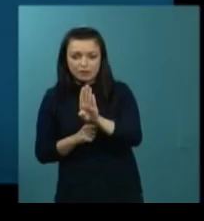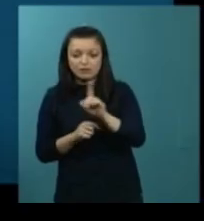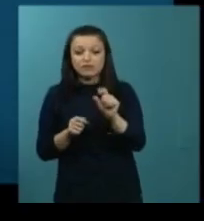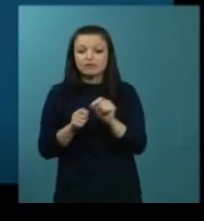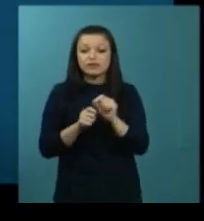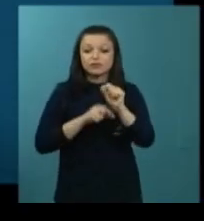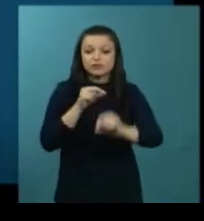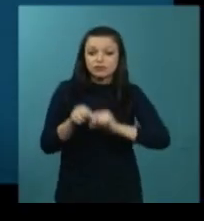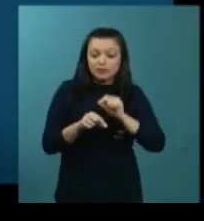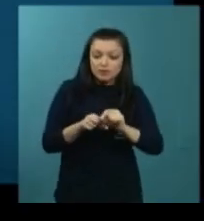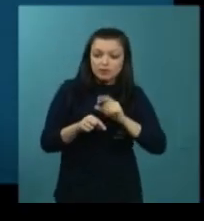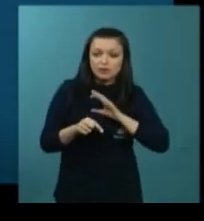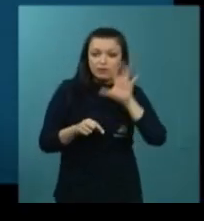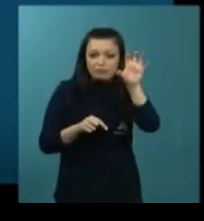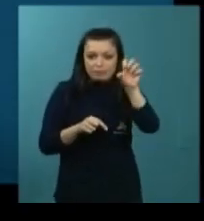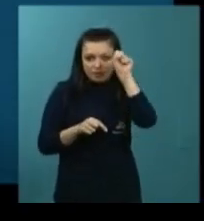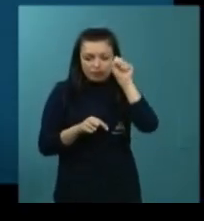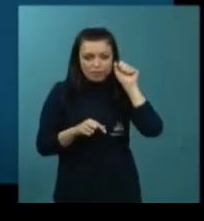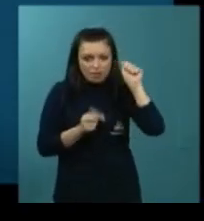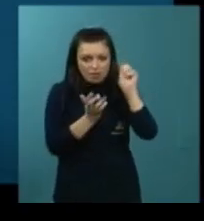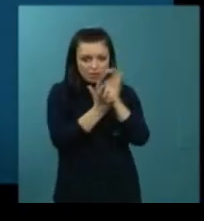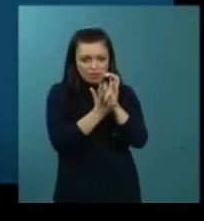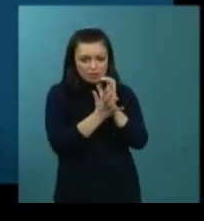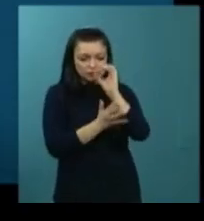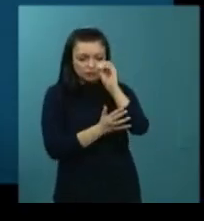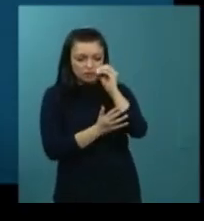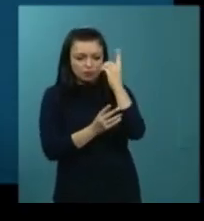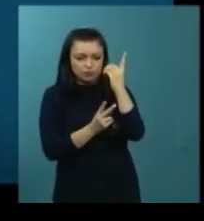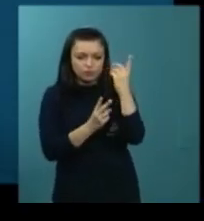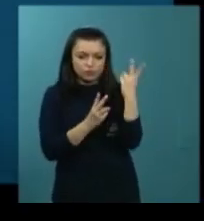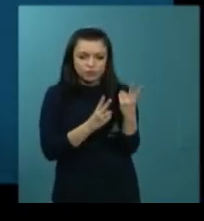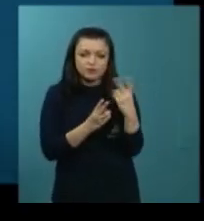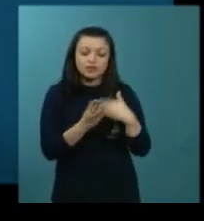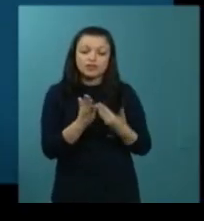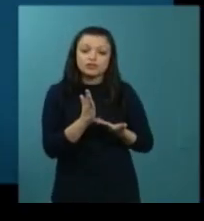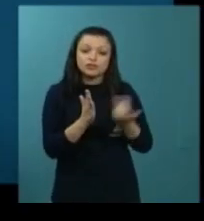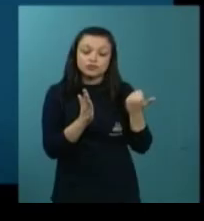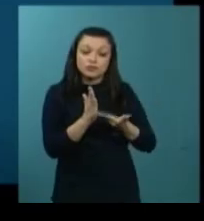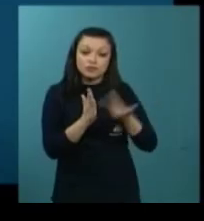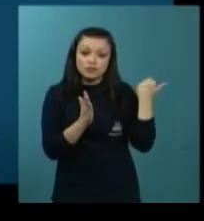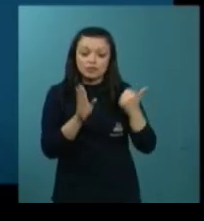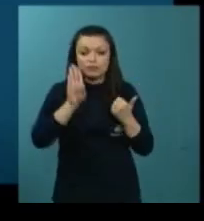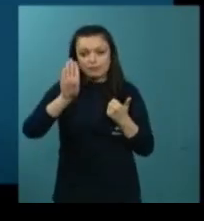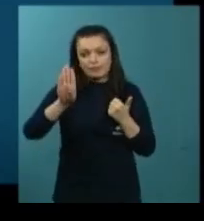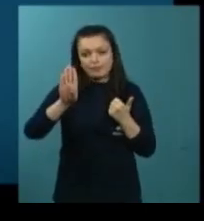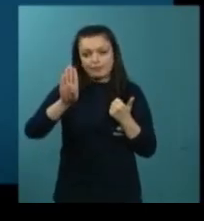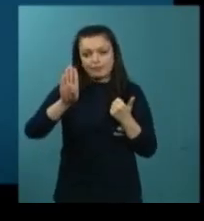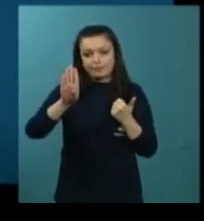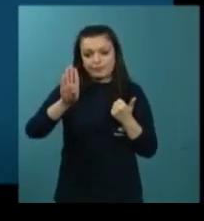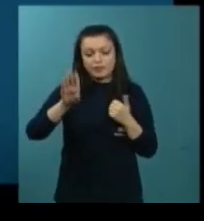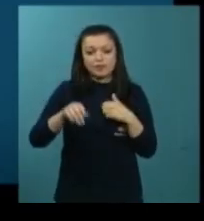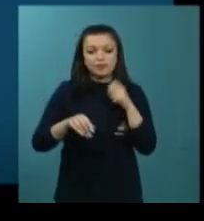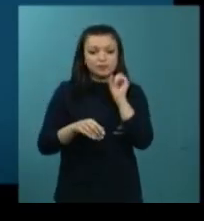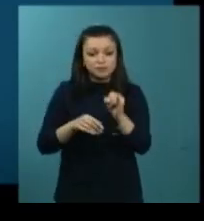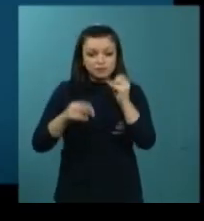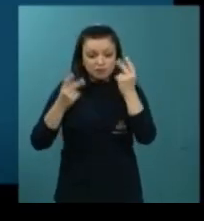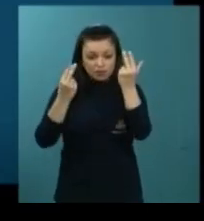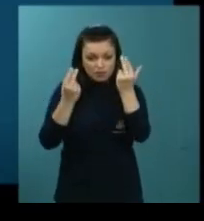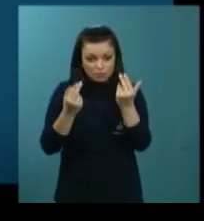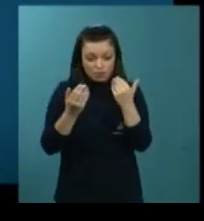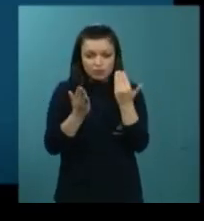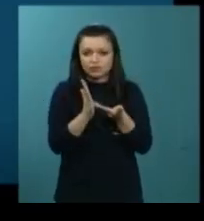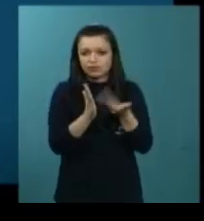Pegamos o conjunto A e tiramos dele os elementos